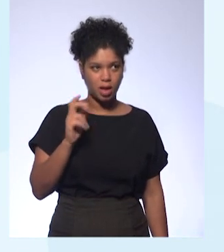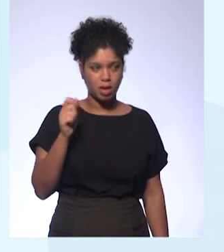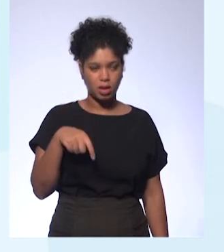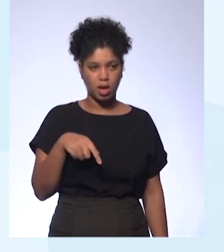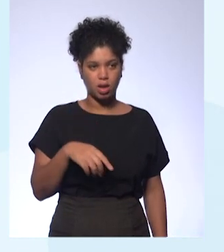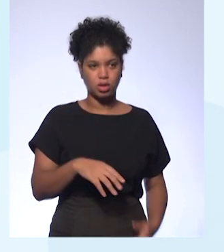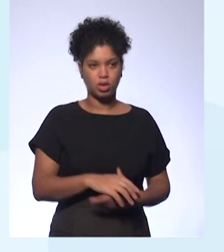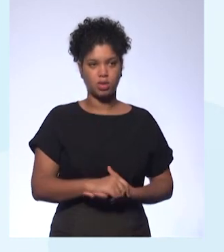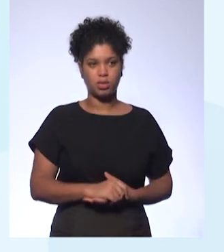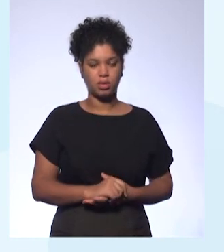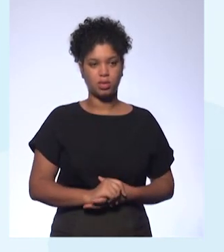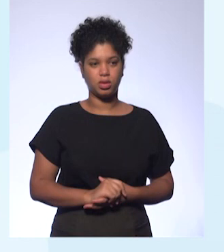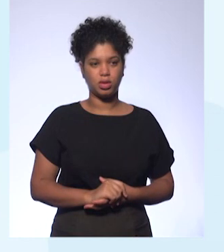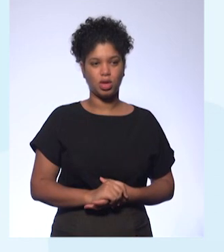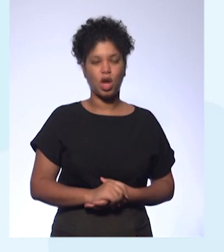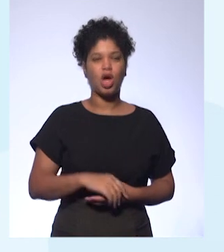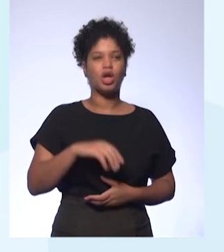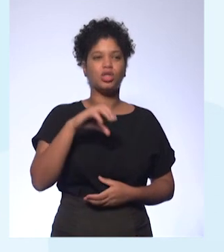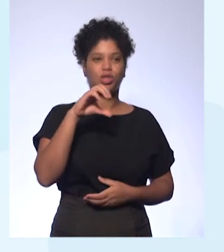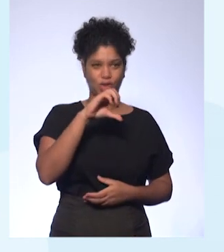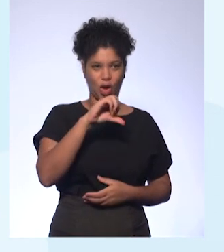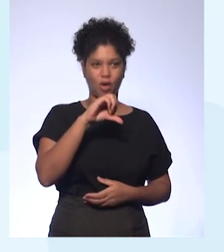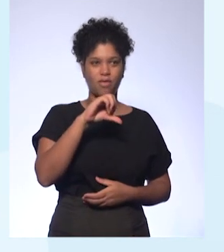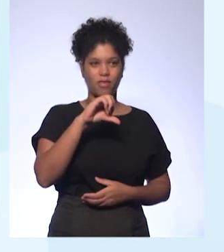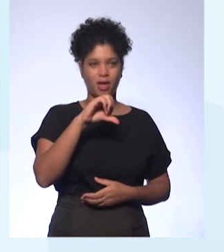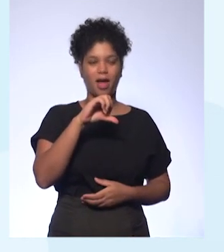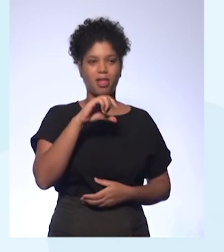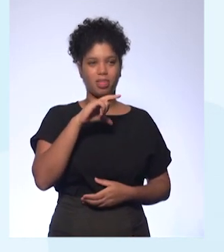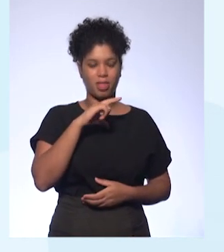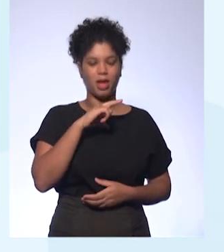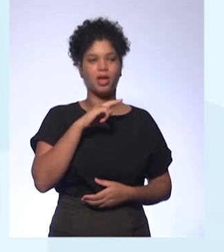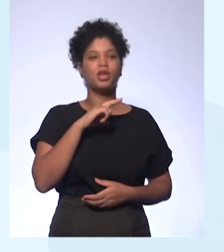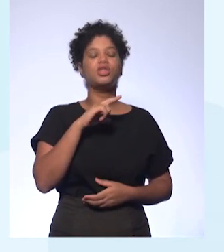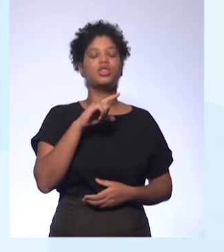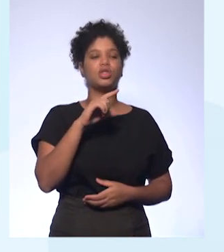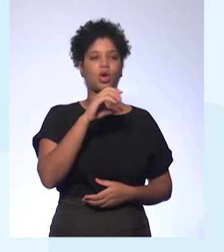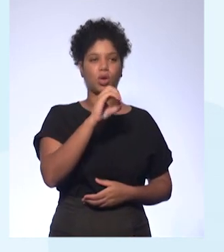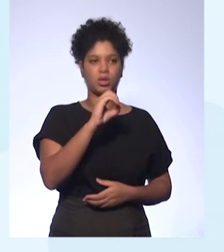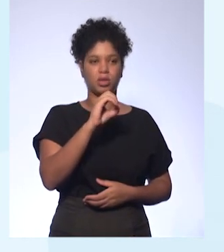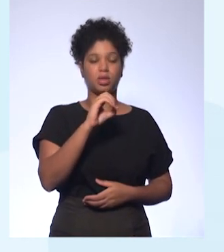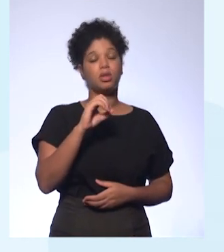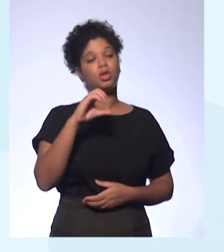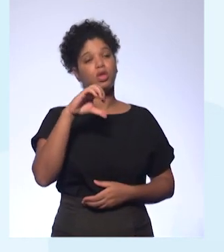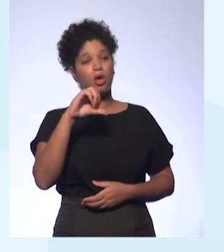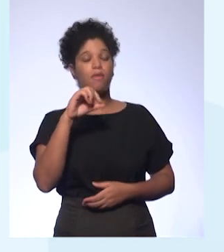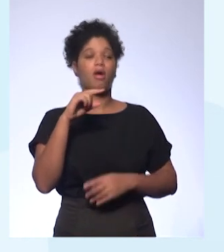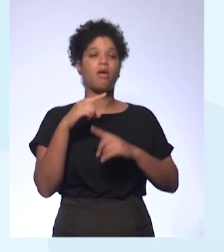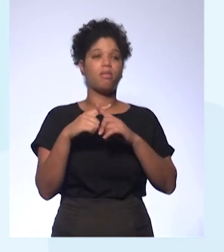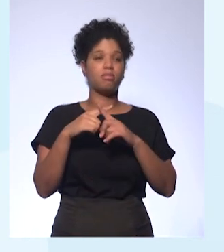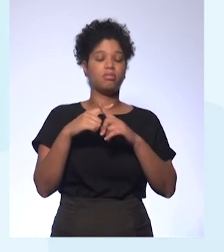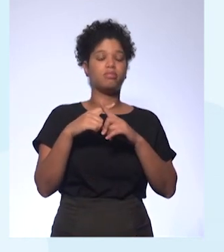são 9 moléculas de gás de oxigênio? Eu tenho 9 vezes